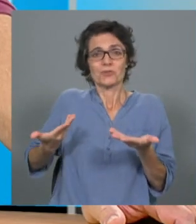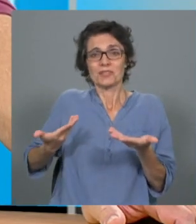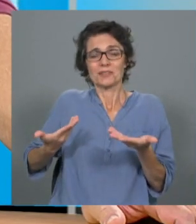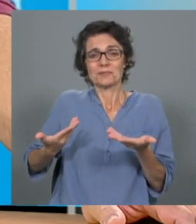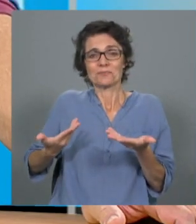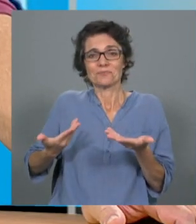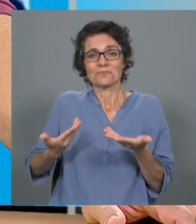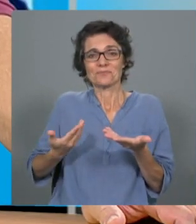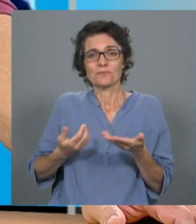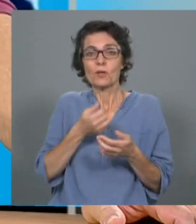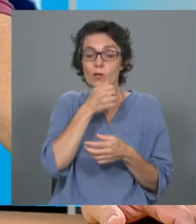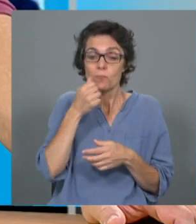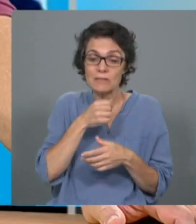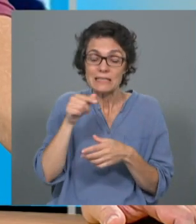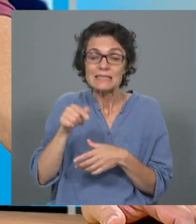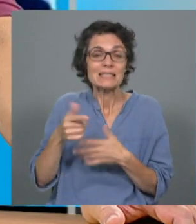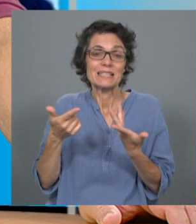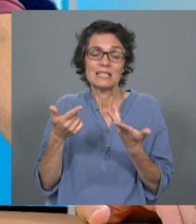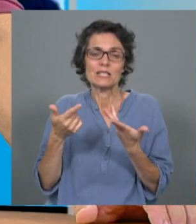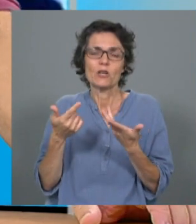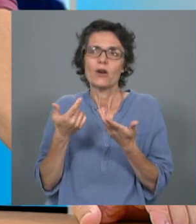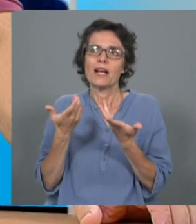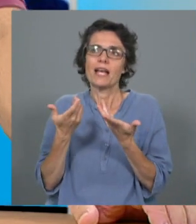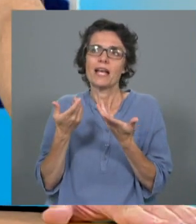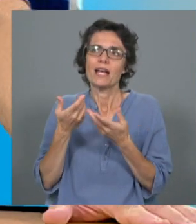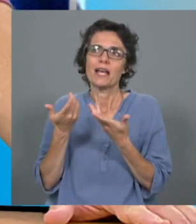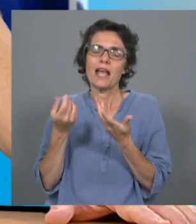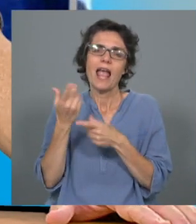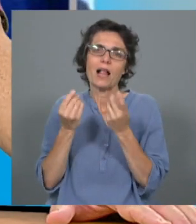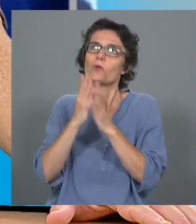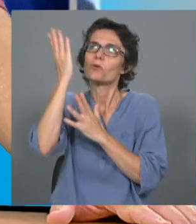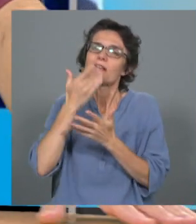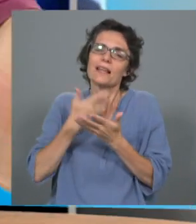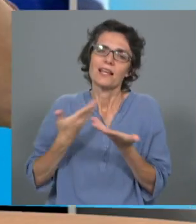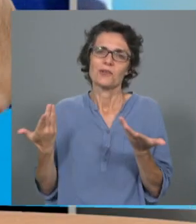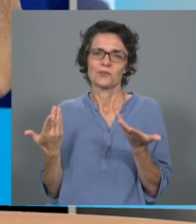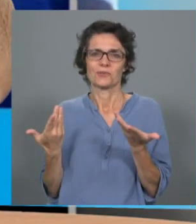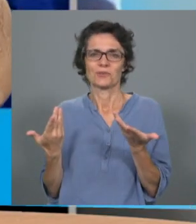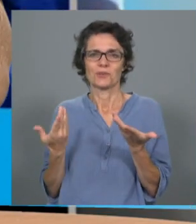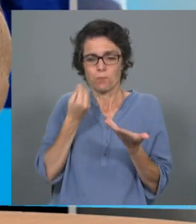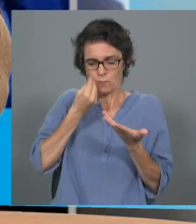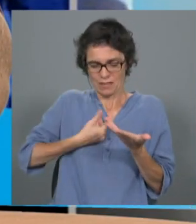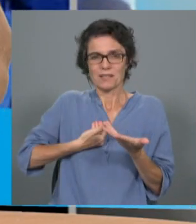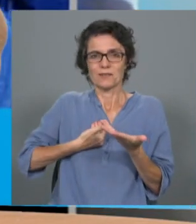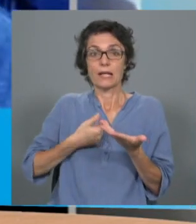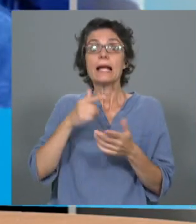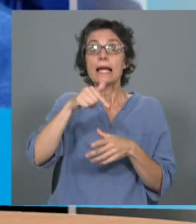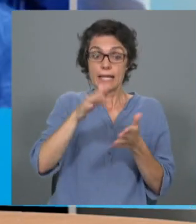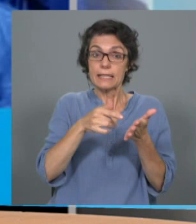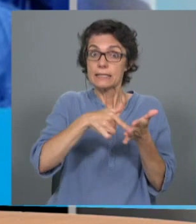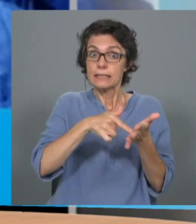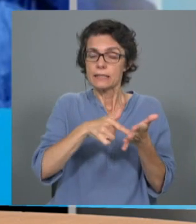um fruto e um dom do Espírito Santo. Também se vê esse nível. E o Thomas Halick fala de que é preciso paciência com